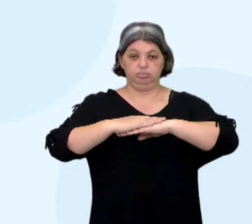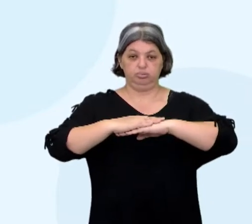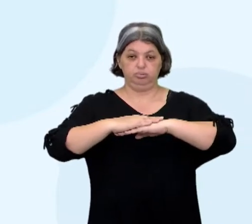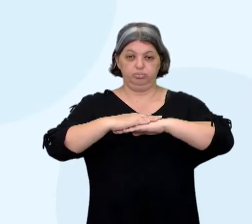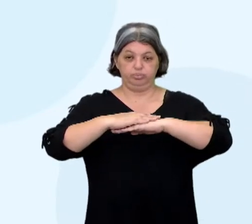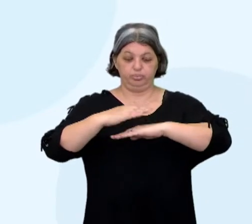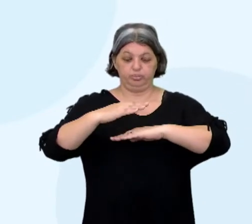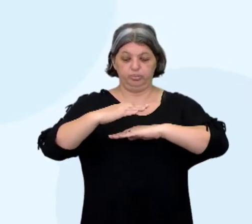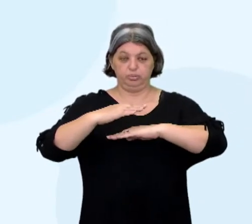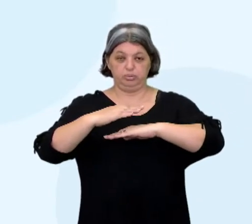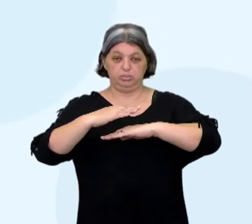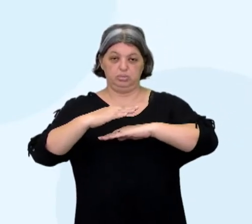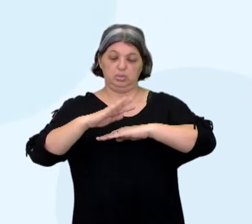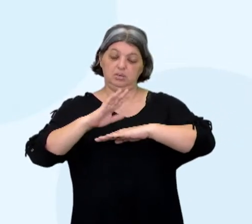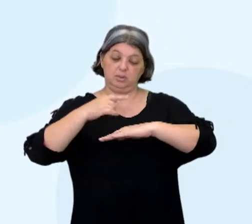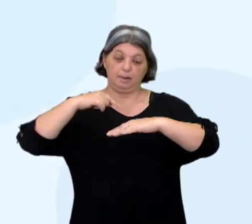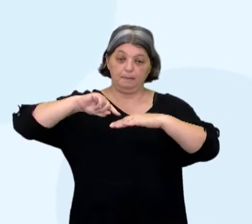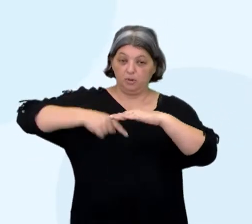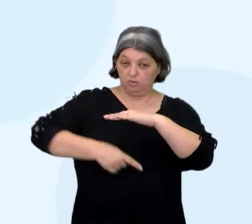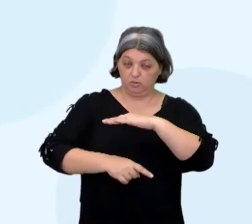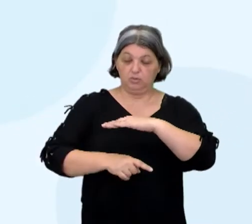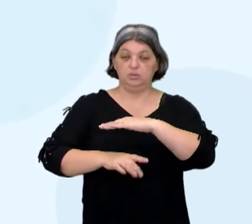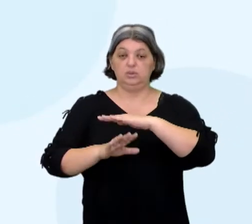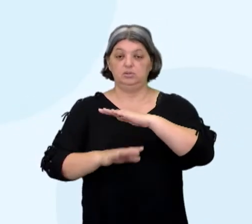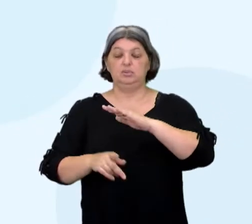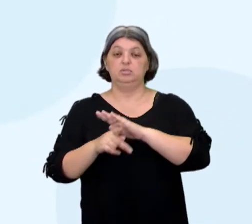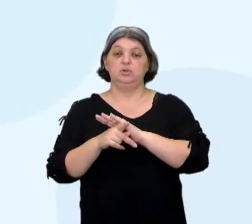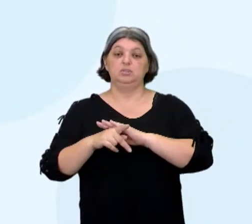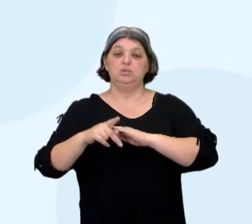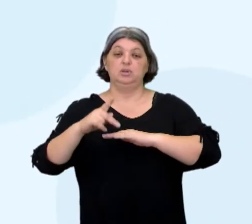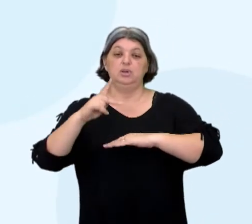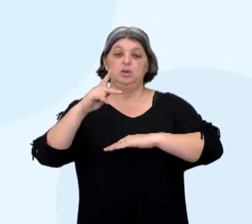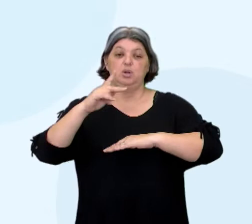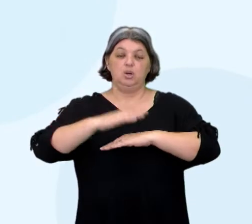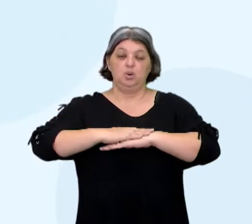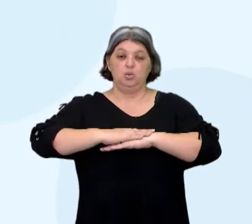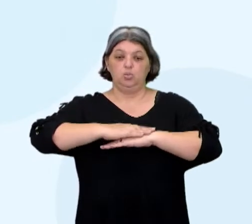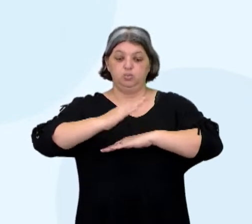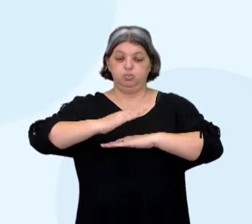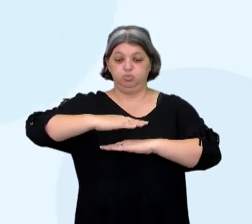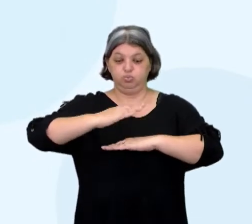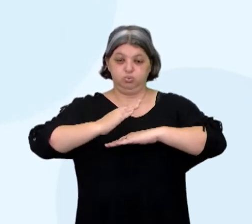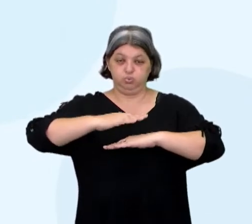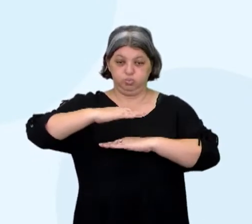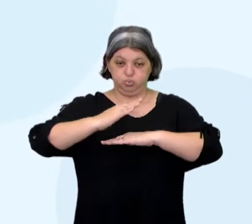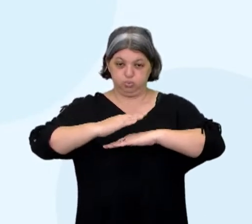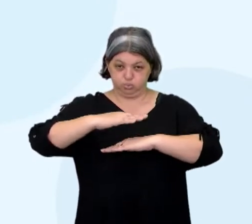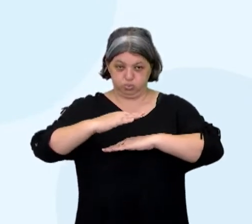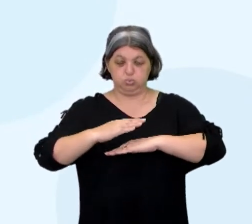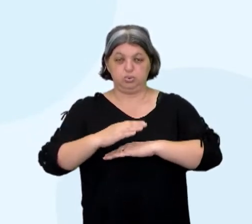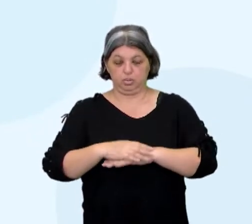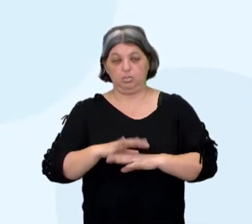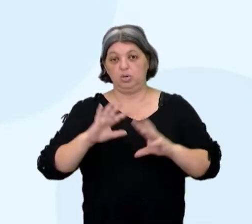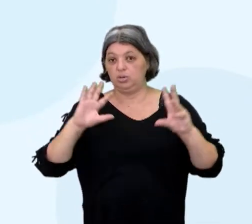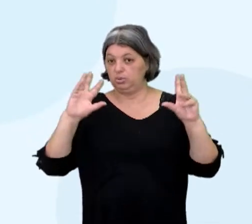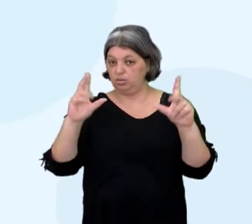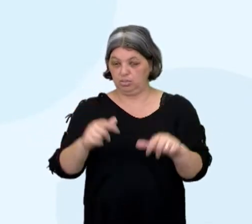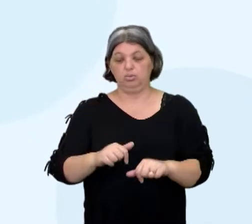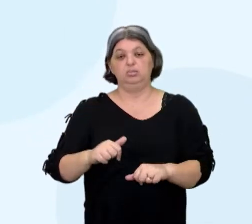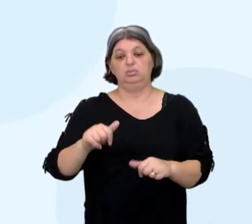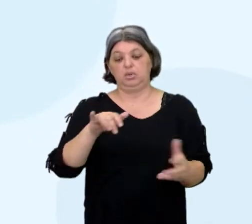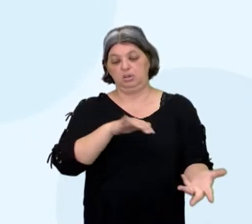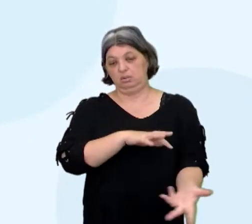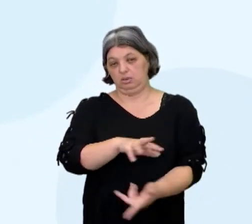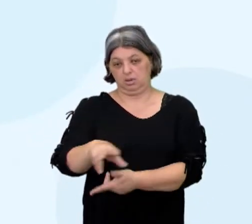certa profundidade, que origina ondas elásticas que se propagam, né, por toda a Terra. Tá a